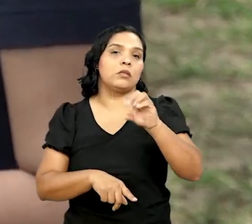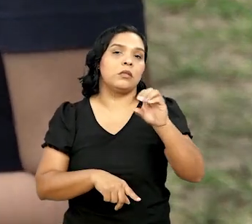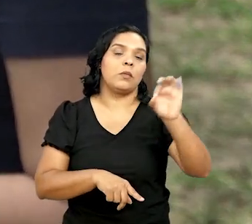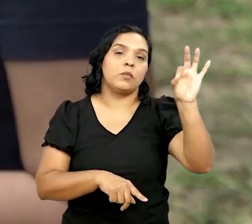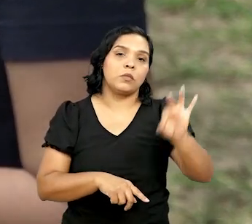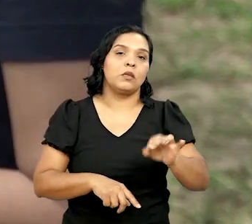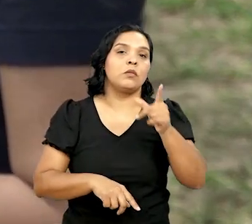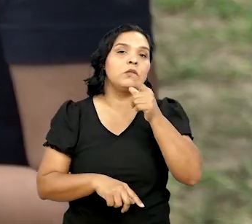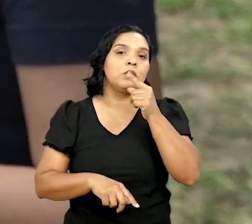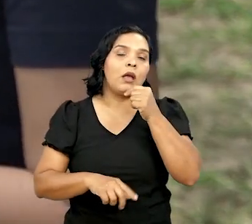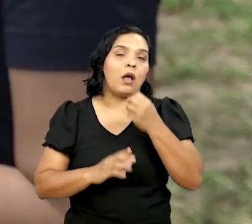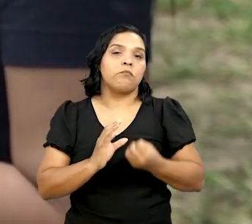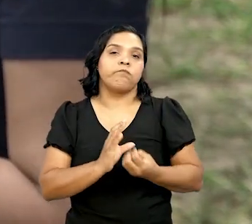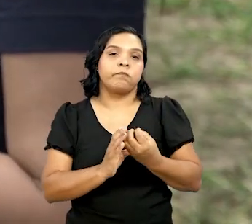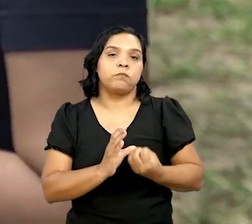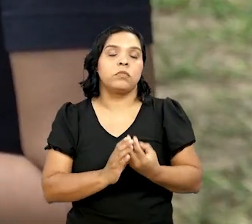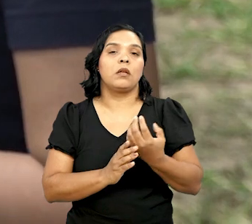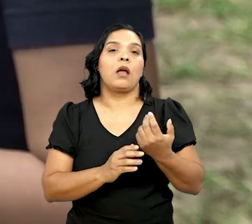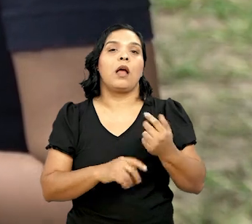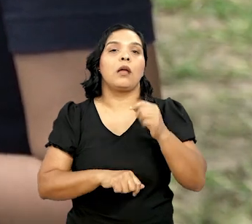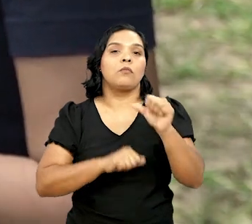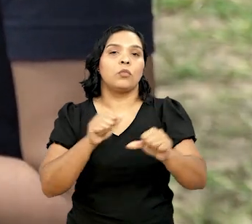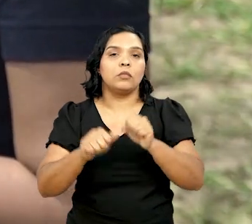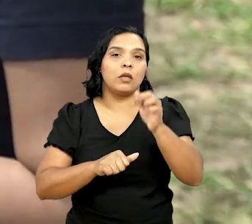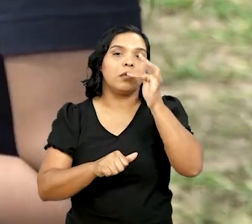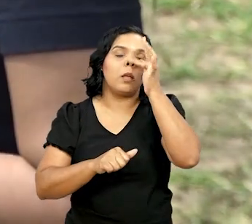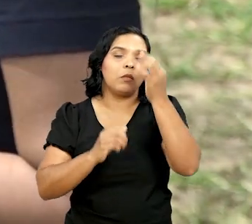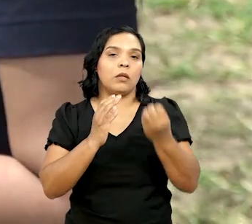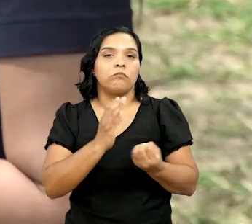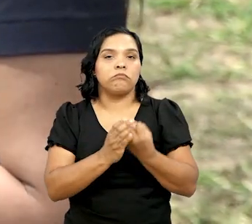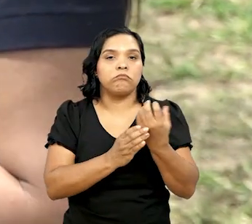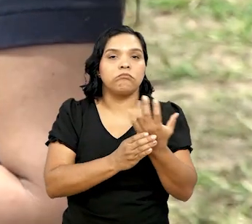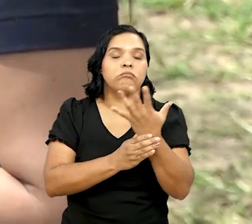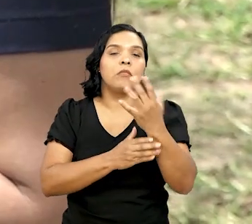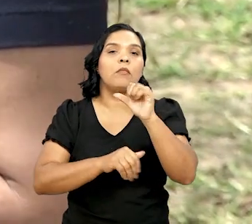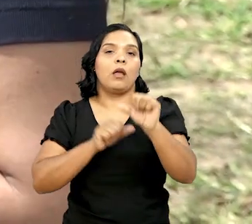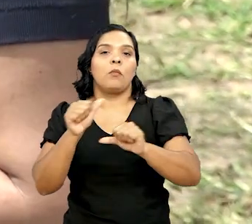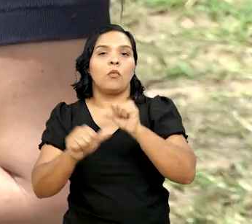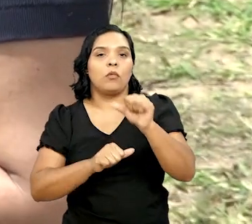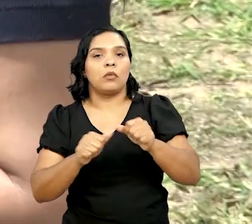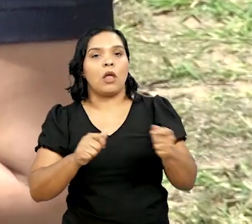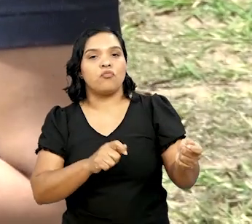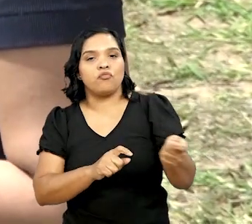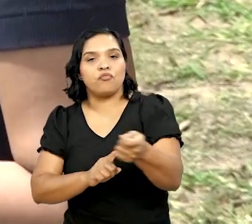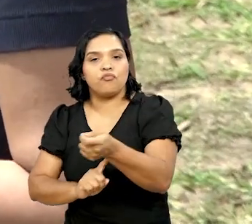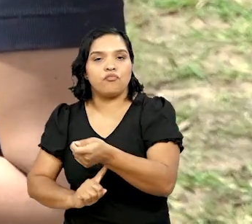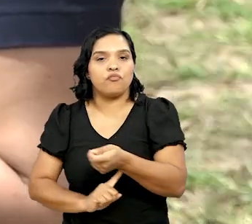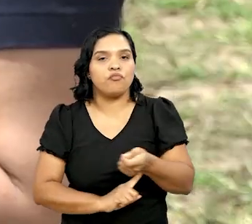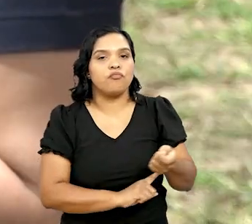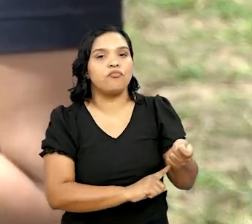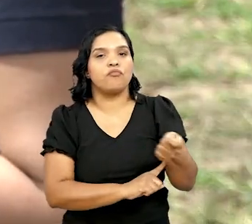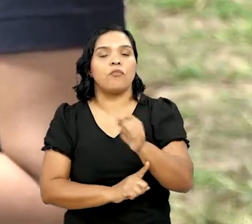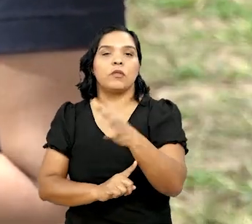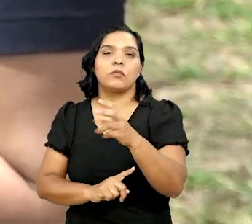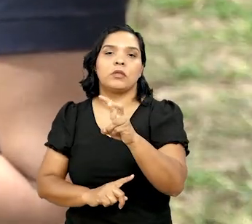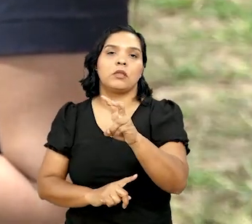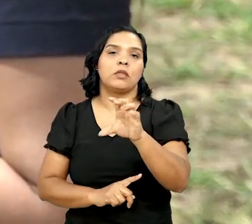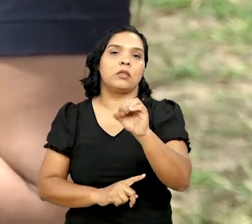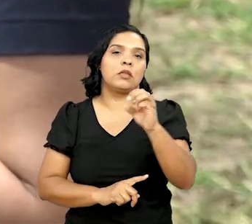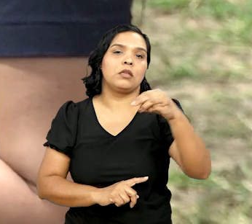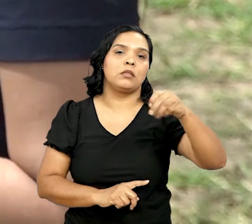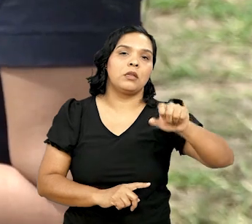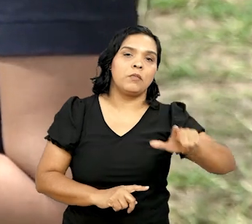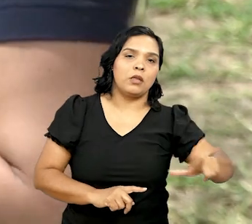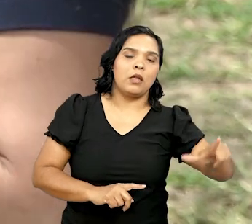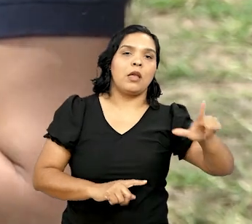produzida. E aí a gente, conforme o crescimento da planta, a gente vai mudando a quantidade de água que é irrigada. Então, atualmente a gente está irrigando cerca de